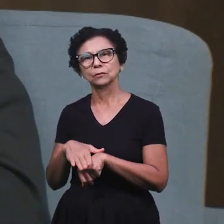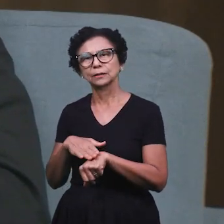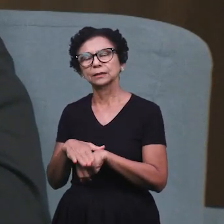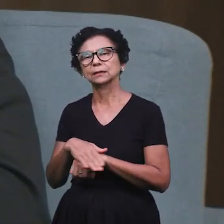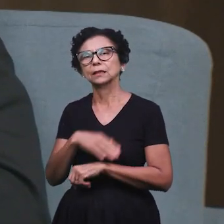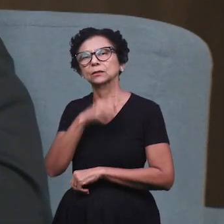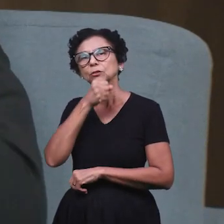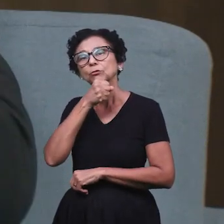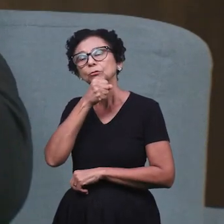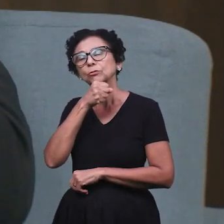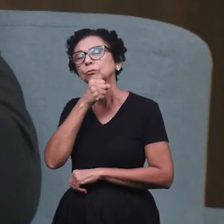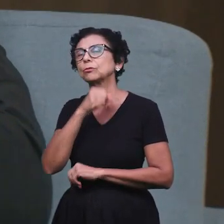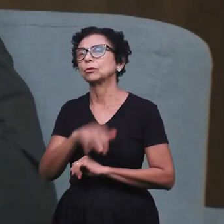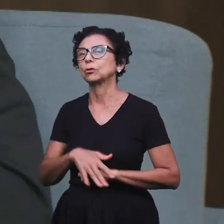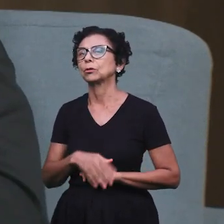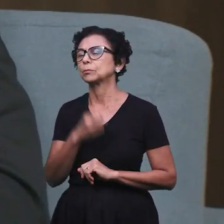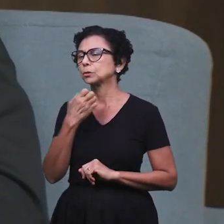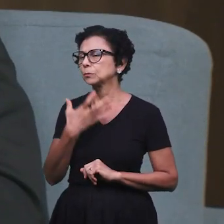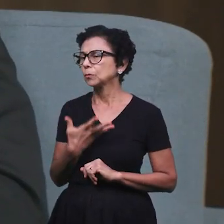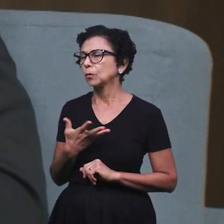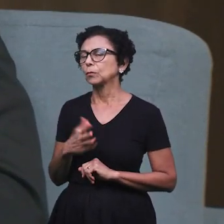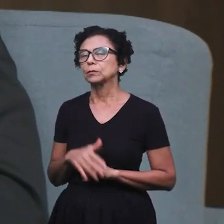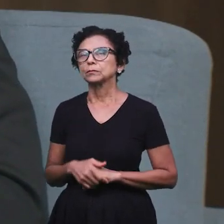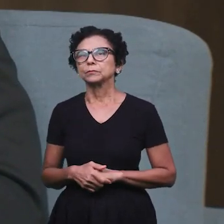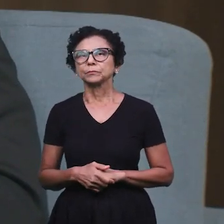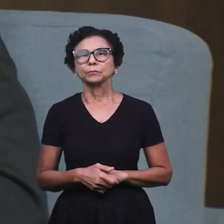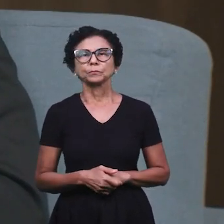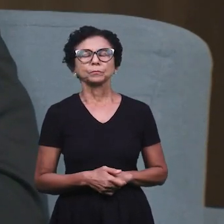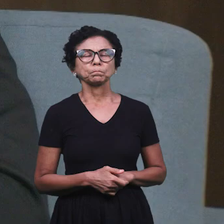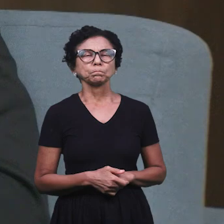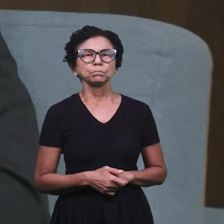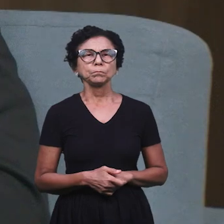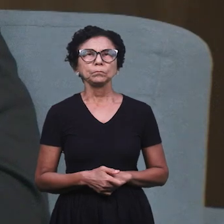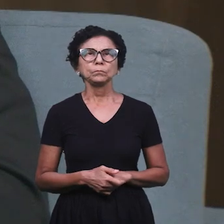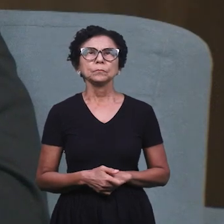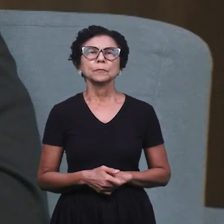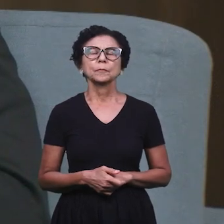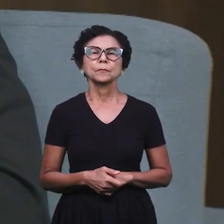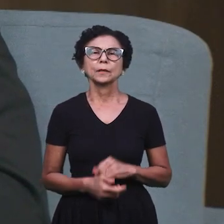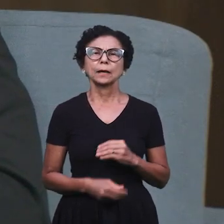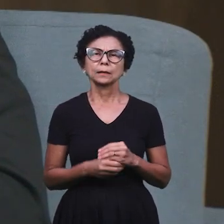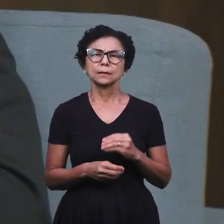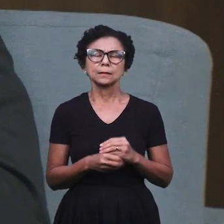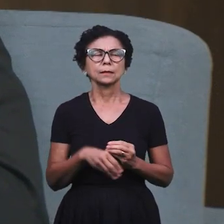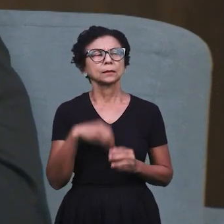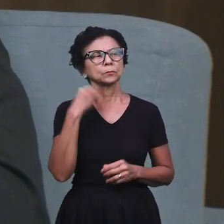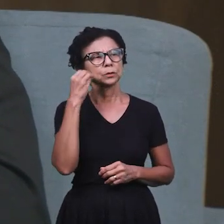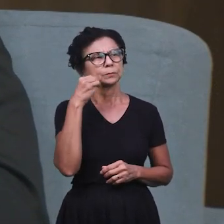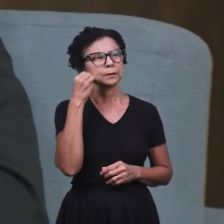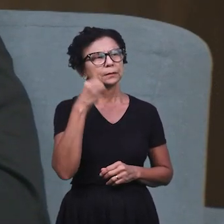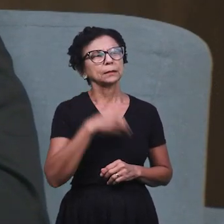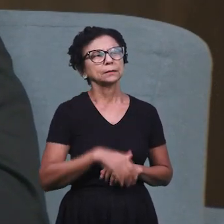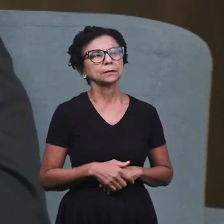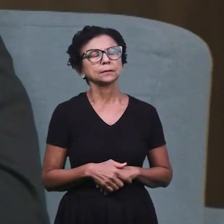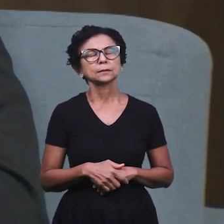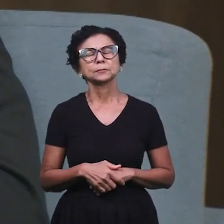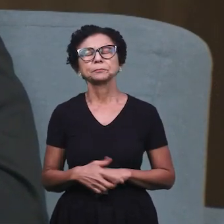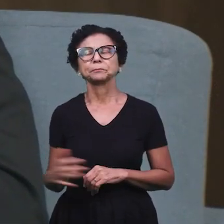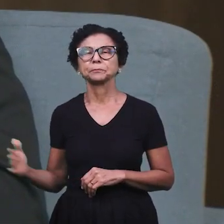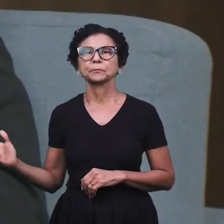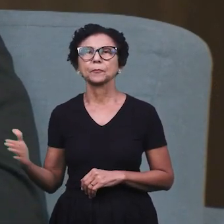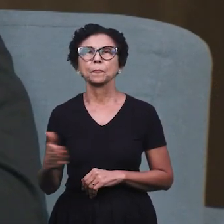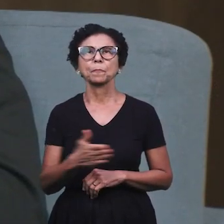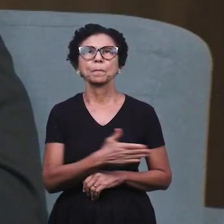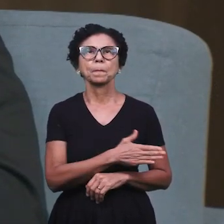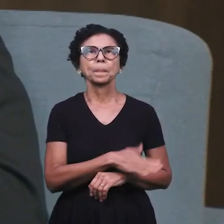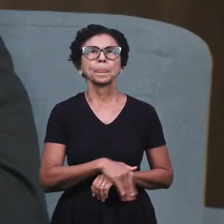boas, enriquecedoras, como disse aqui a nossa irmã Thalita. Pastor Fernando, quero continuar contigo aqui e fazer uma